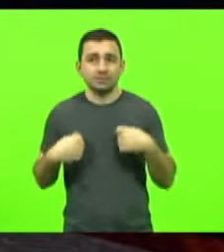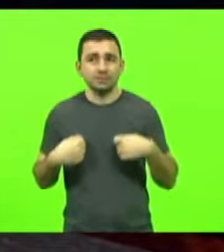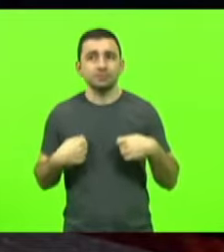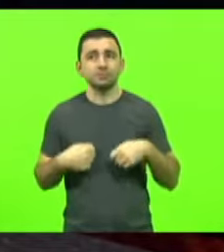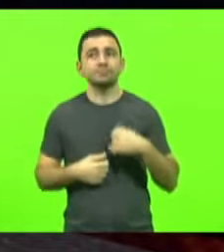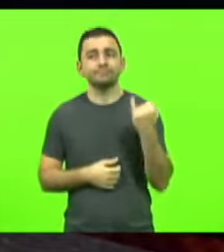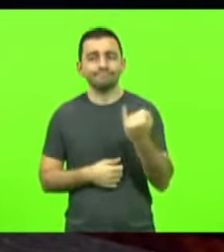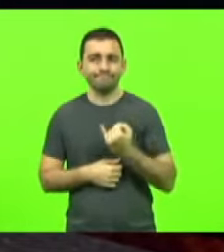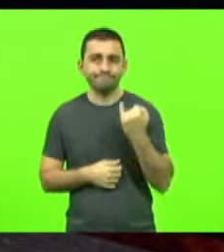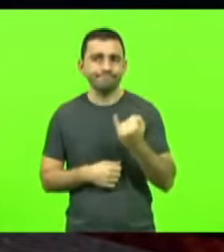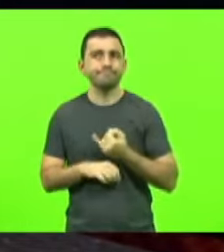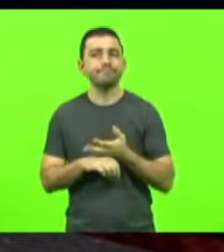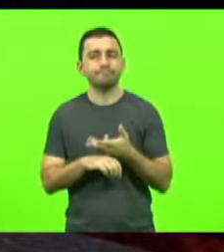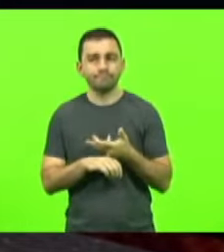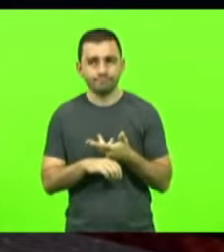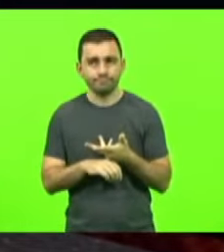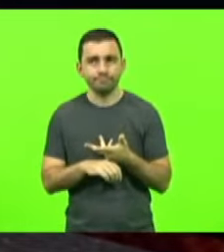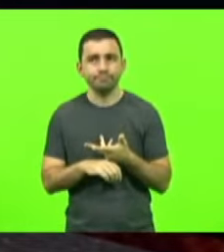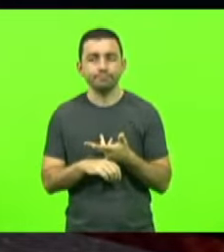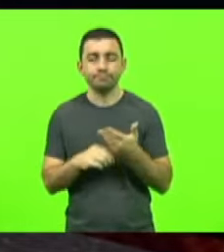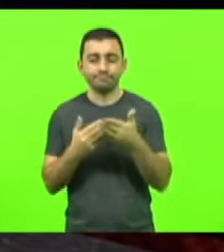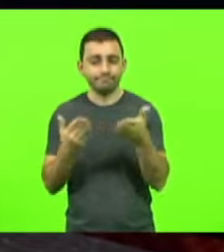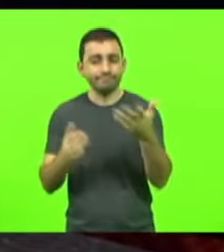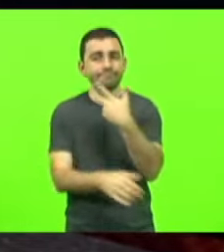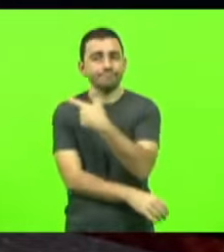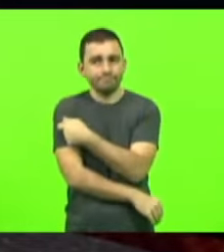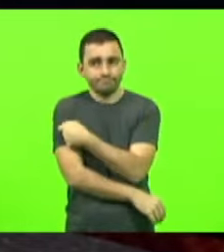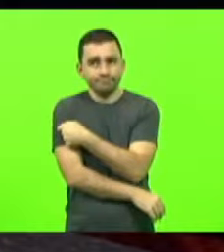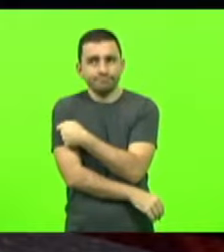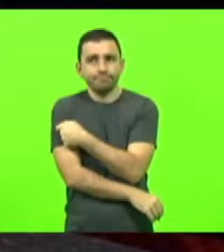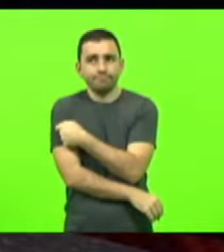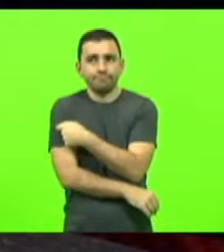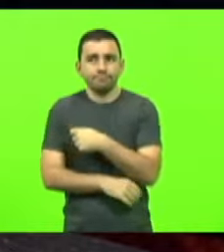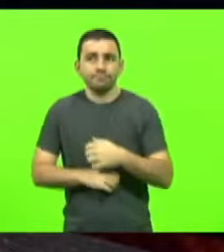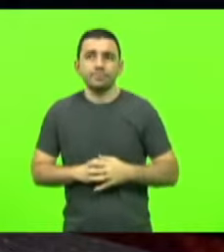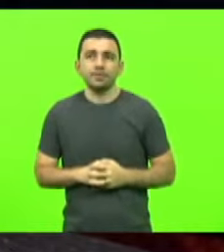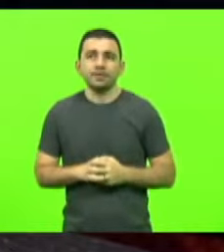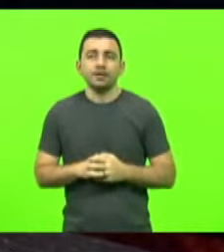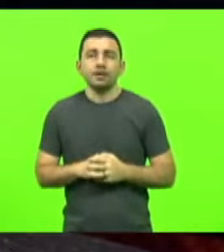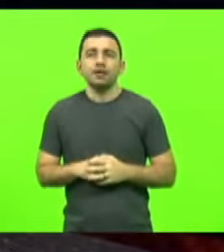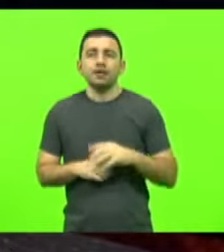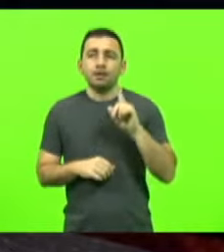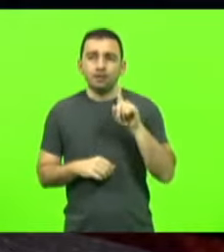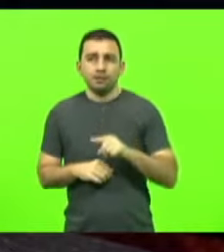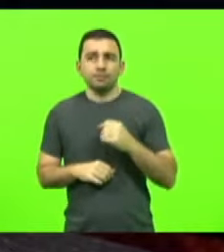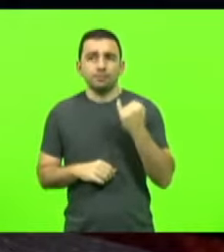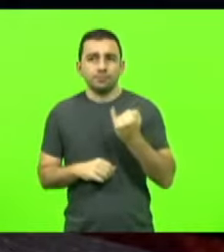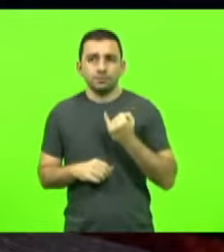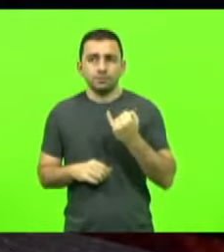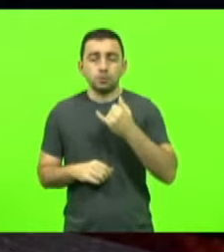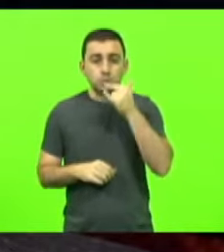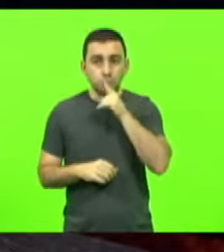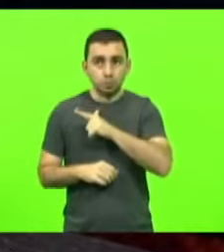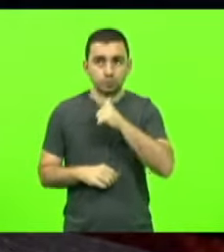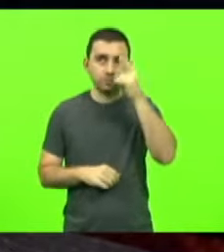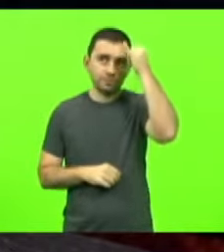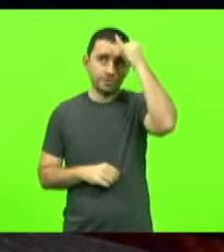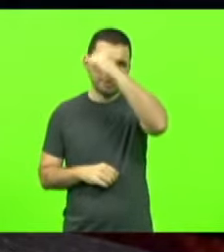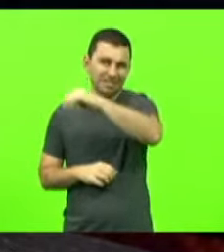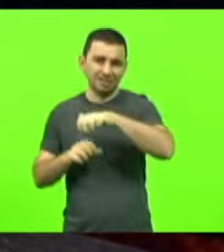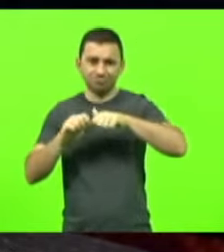que a gente agilize essa vacinação, que é uma forma de conter a